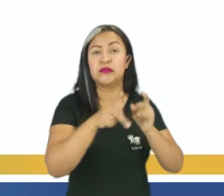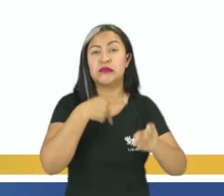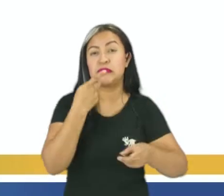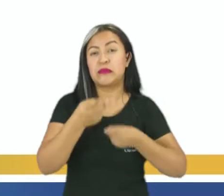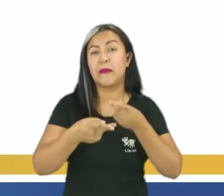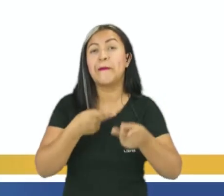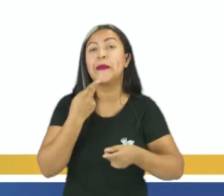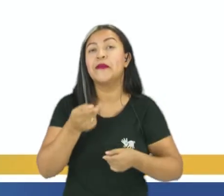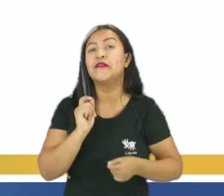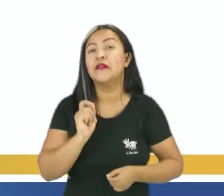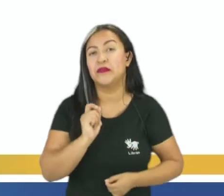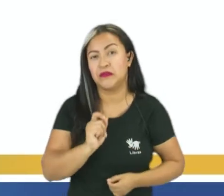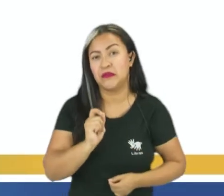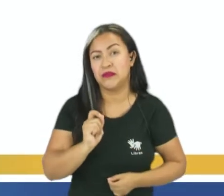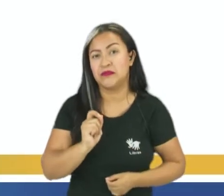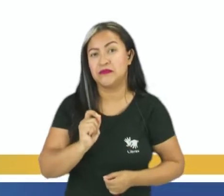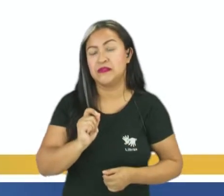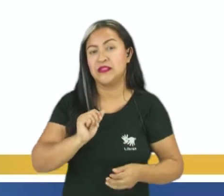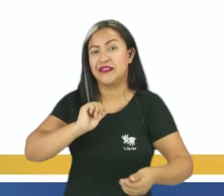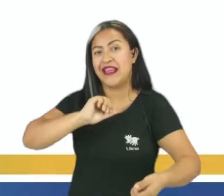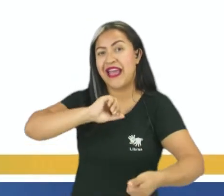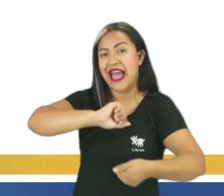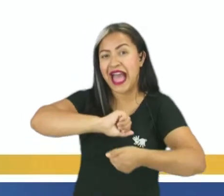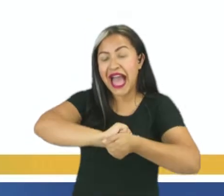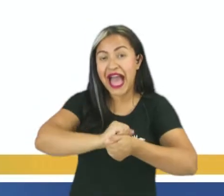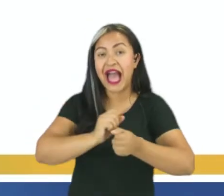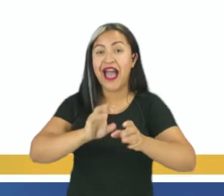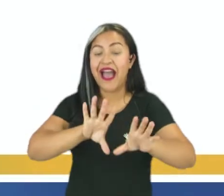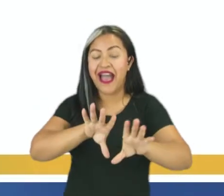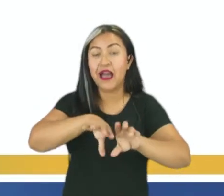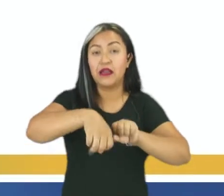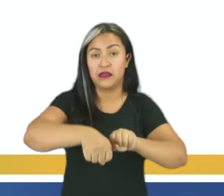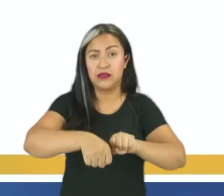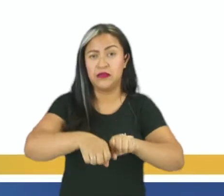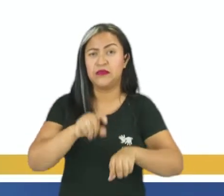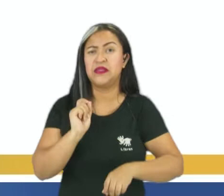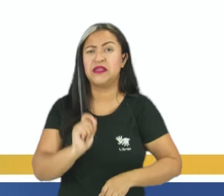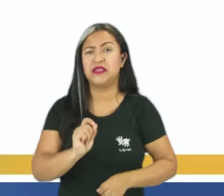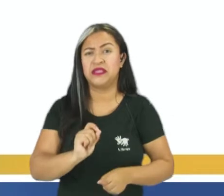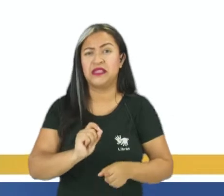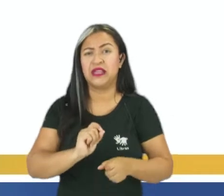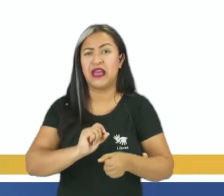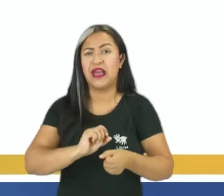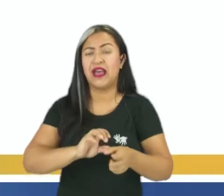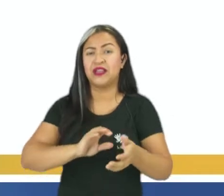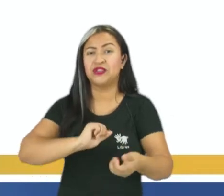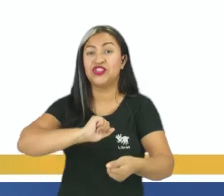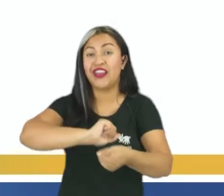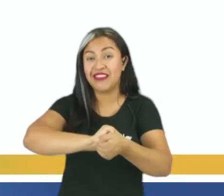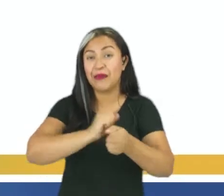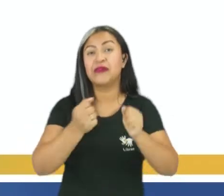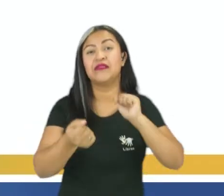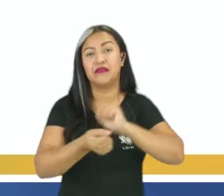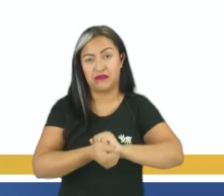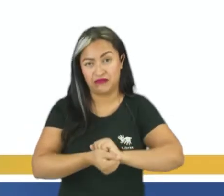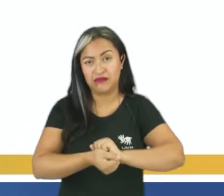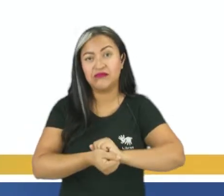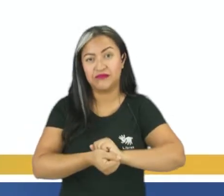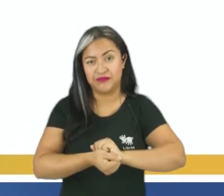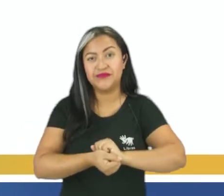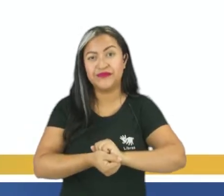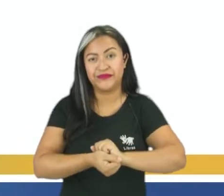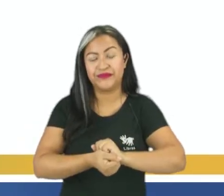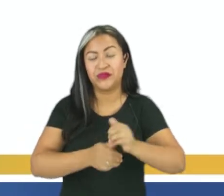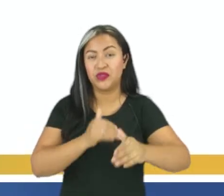dessa adaptação, Só que ele não vai considerar, ele vai considerar as questões biológicas, mas vai desconsiderar